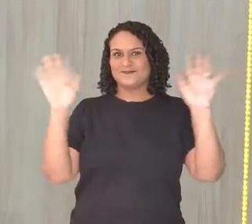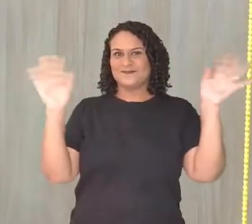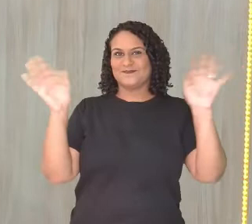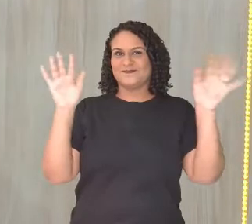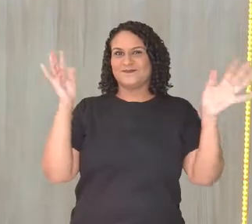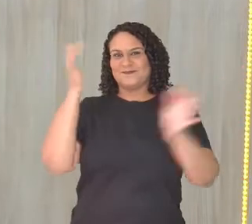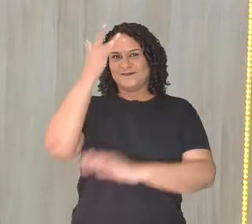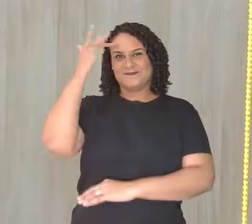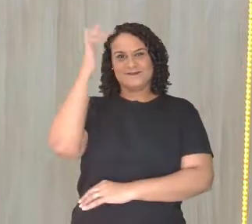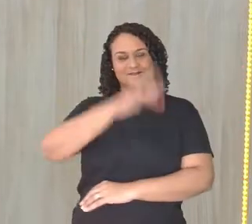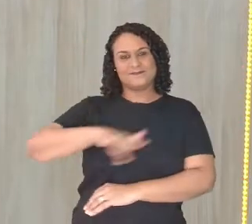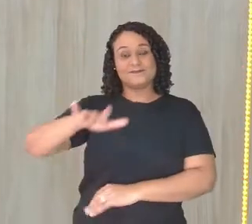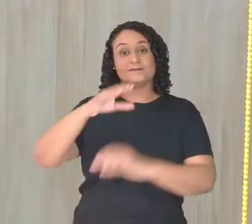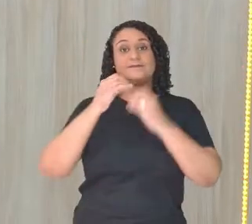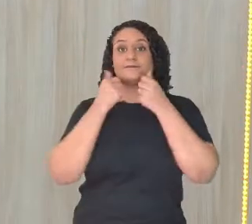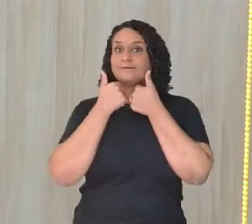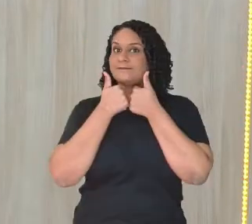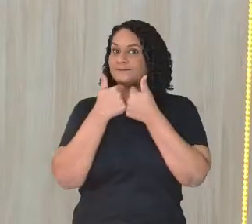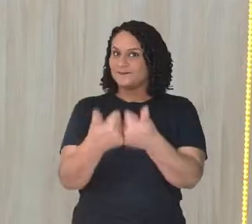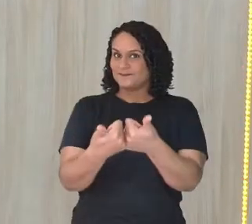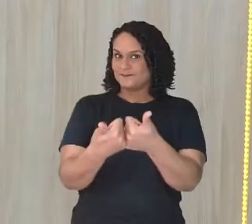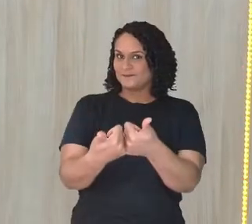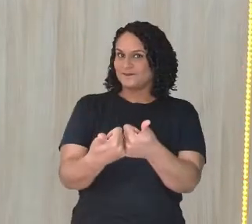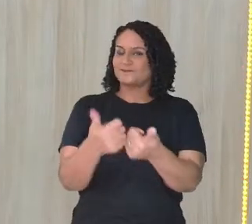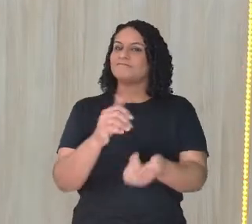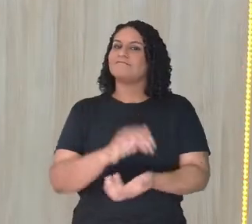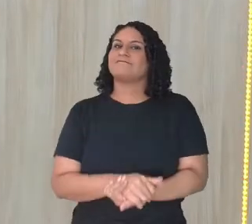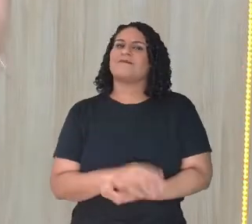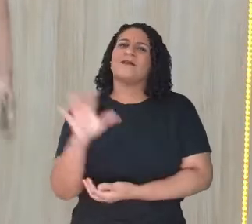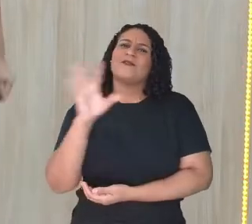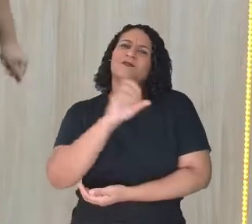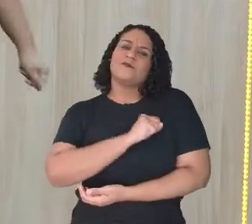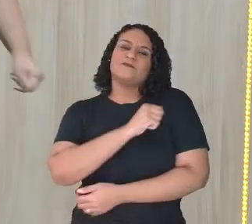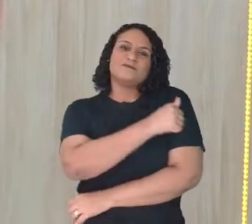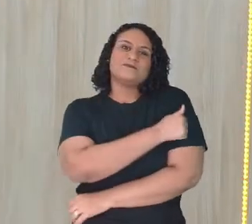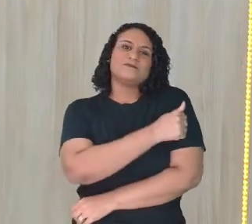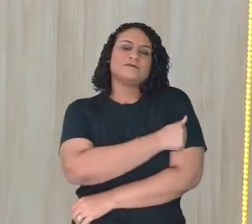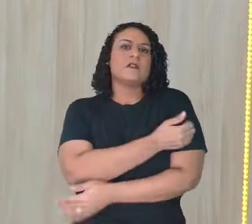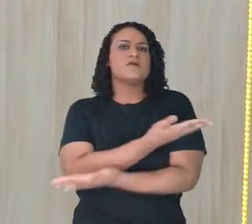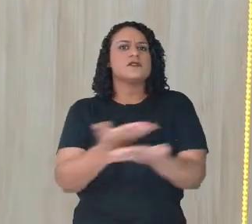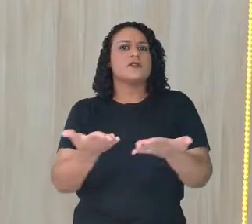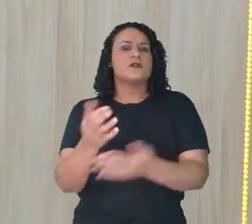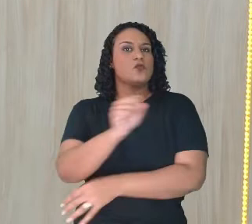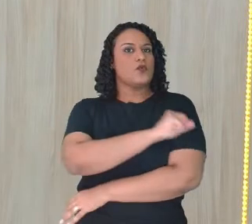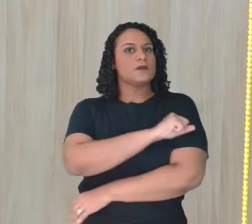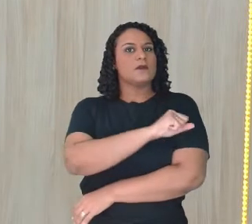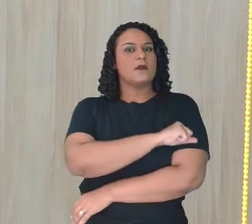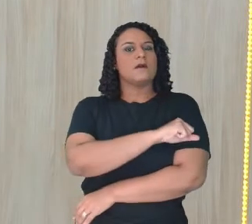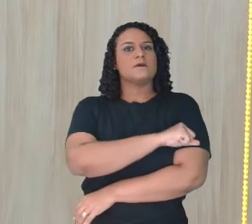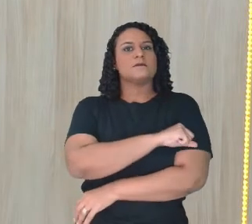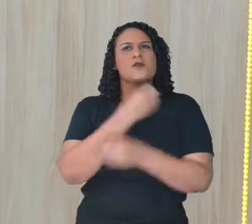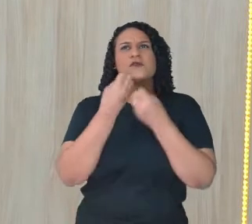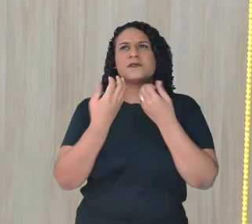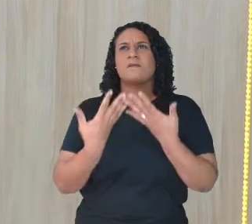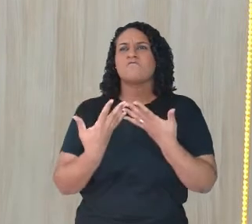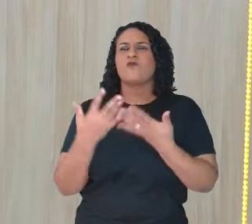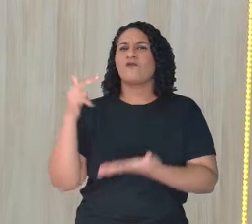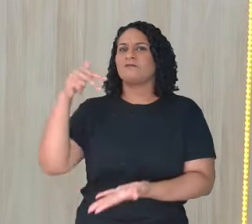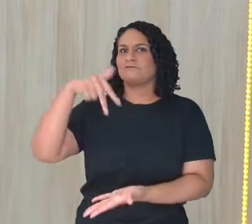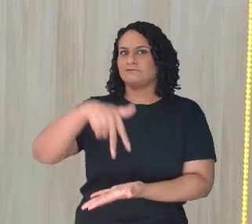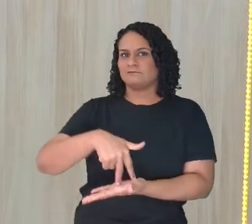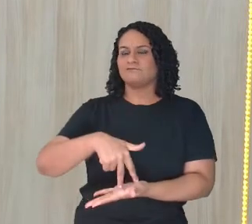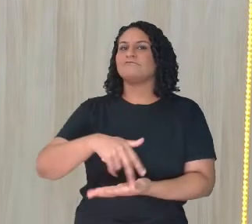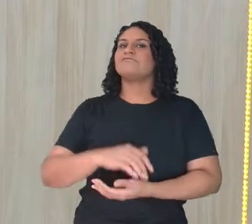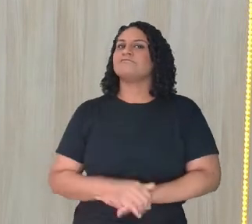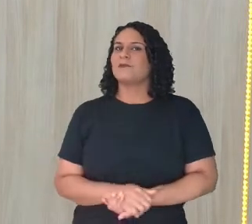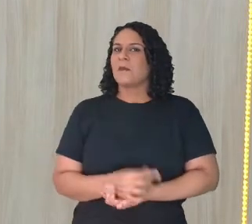meu povo, tudo bem com vocês? Queridos estudantes do 8º ano, coisa boa estar aqui com vocês,